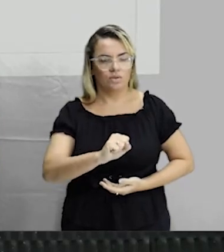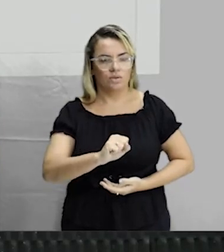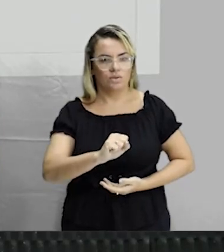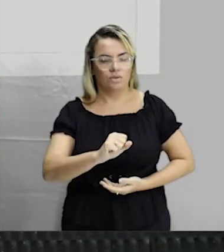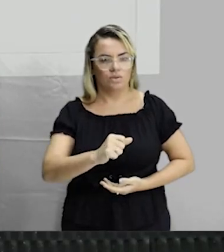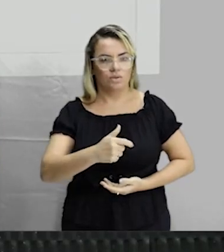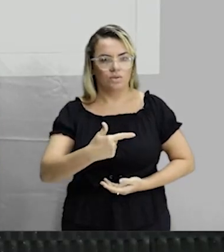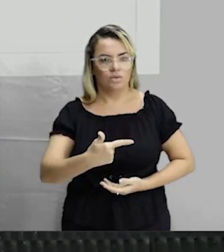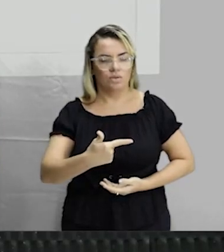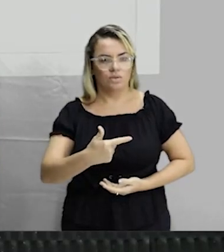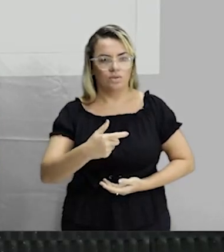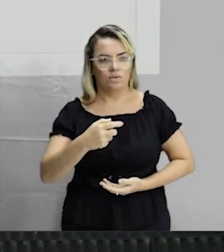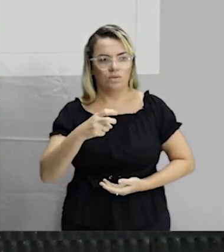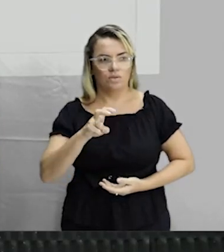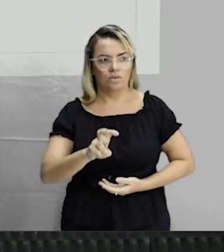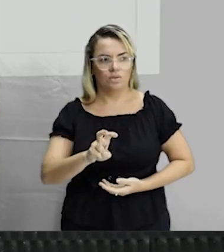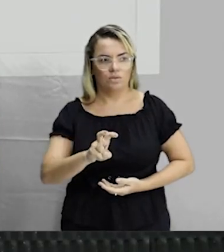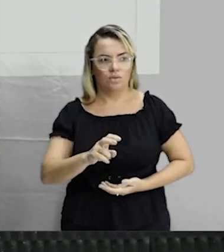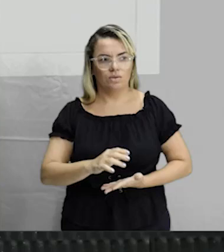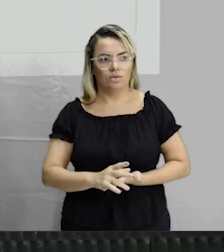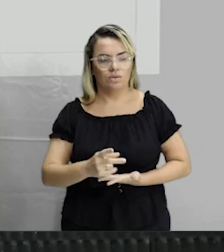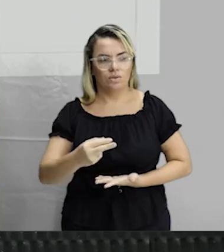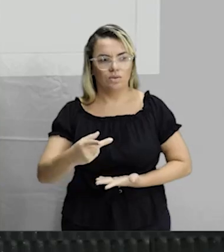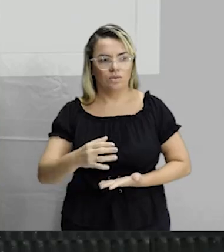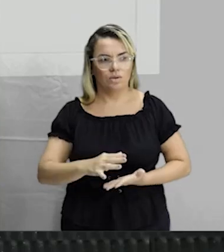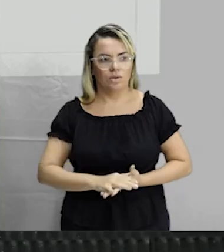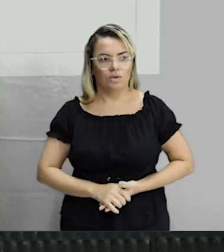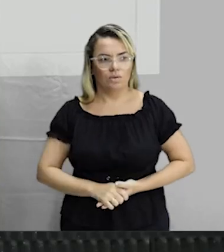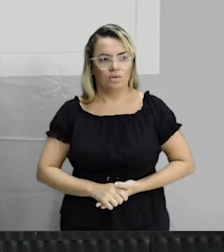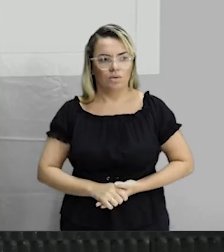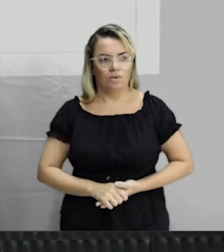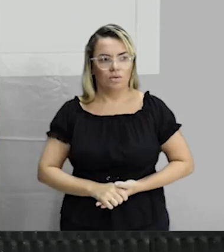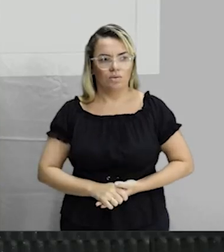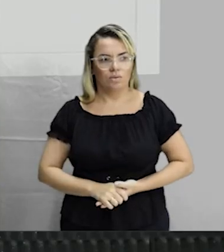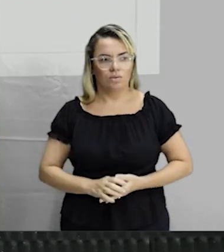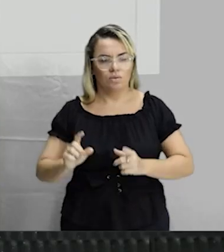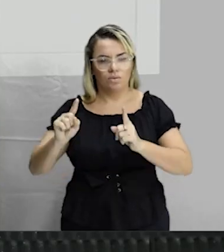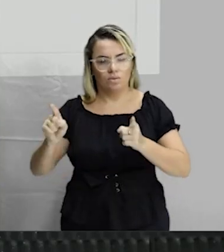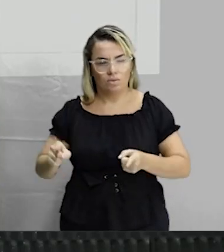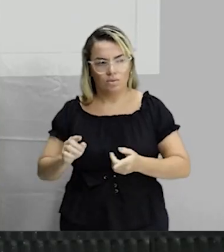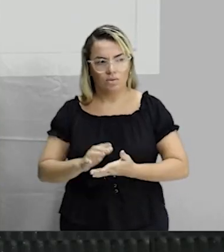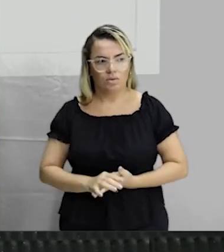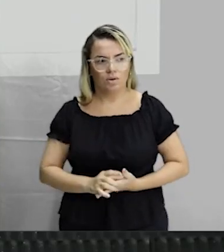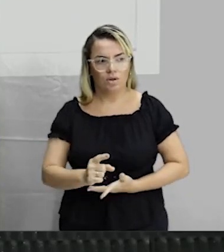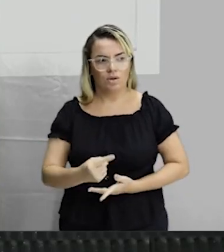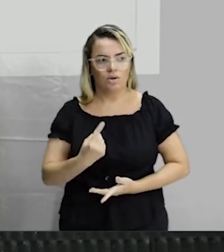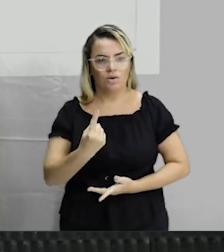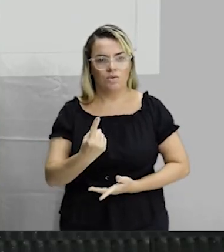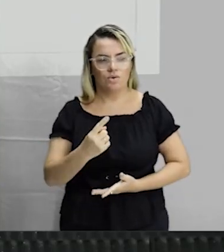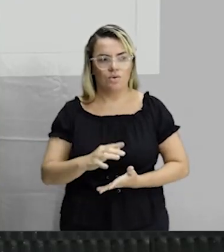Certo? Isso aqui vai ser igual a 1 mais I elevado à quarta.